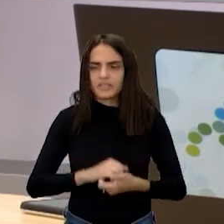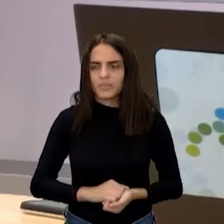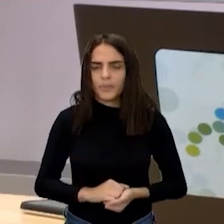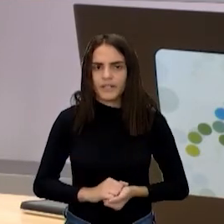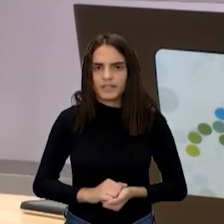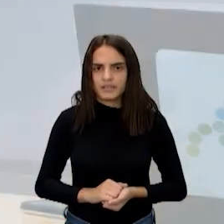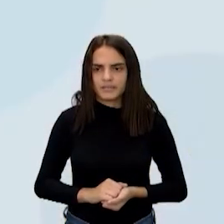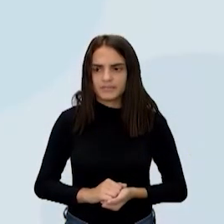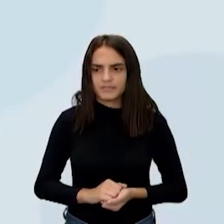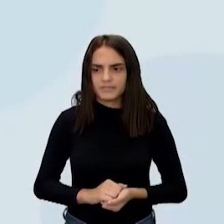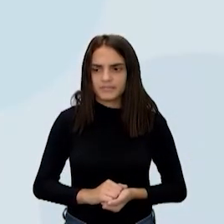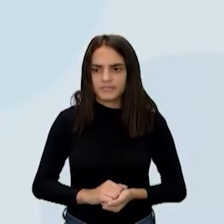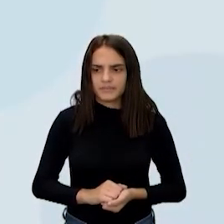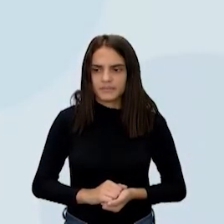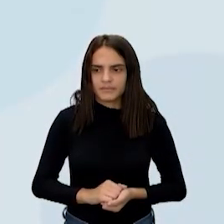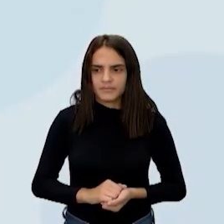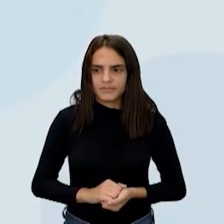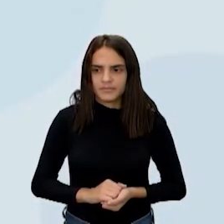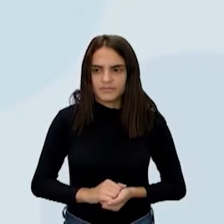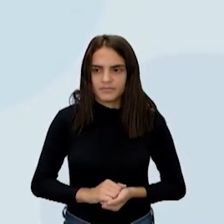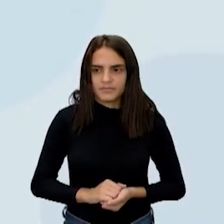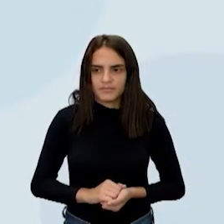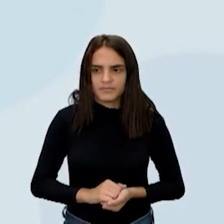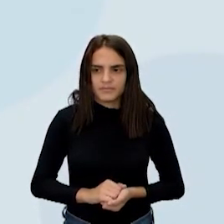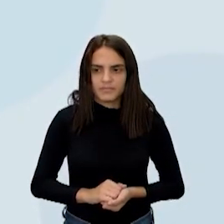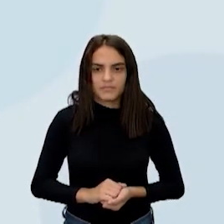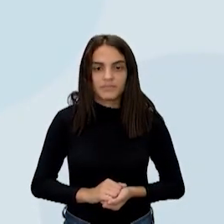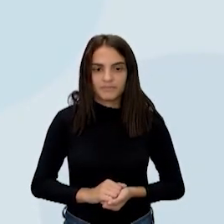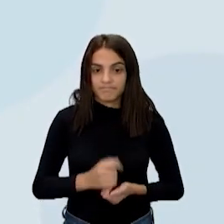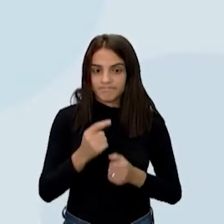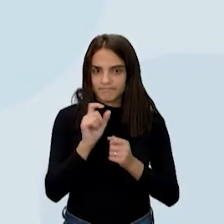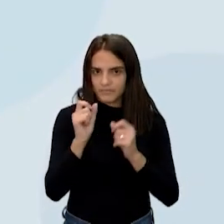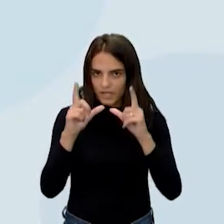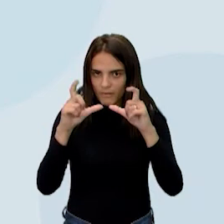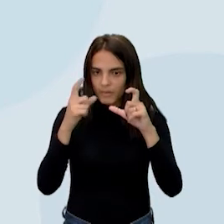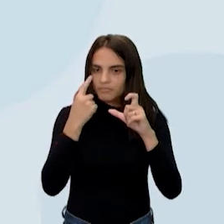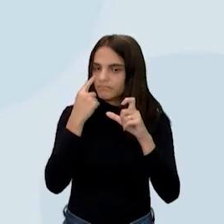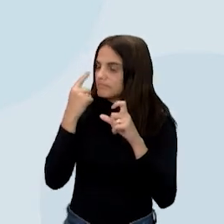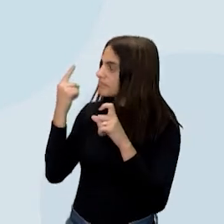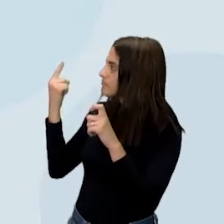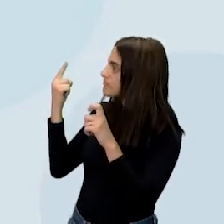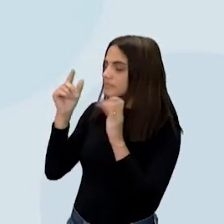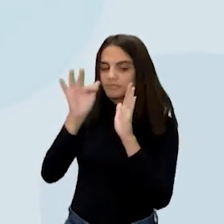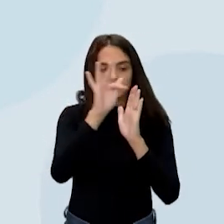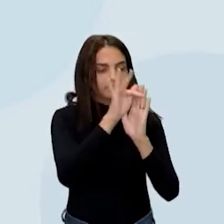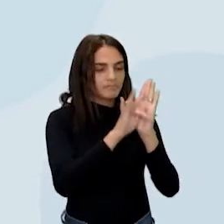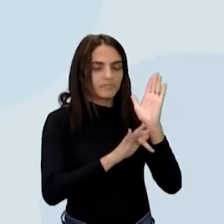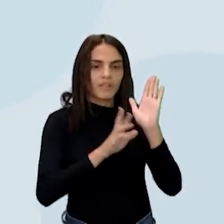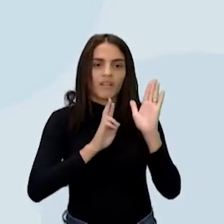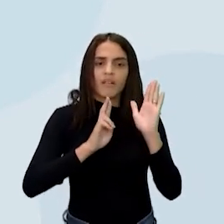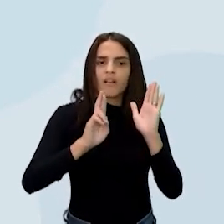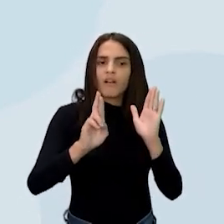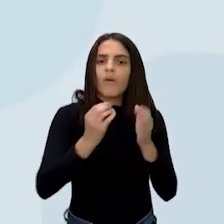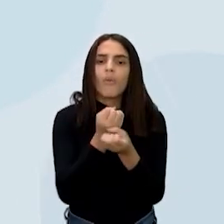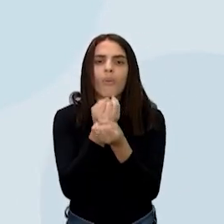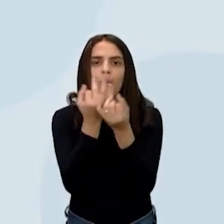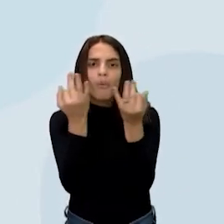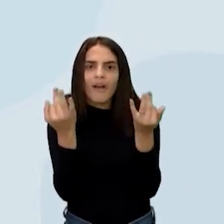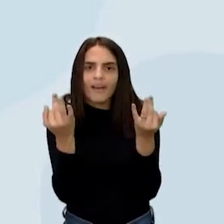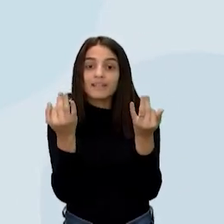pôs para vocês. Põe aí para eles. Olha só, nós temos 2 imagens, né? Leia os textos abaixo e responda qual deles